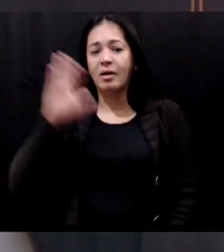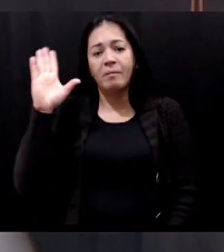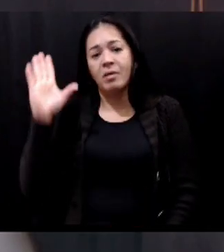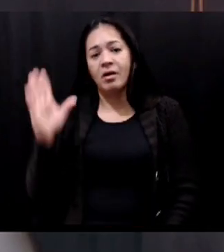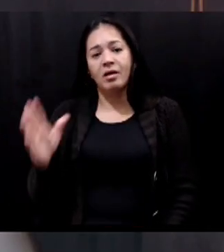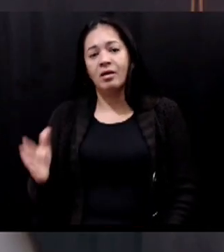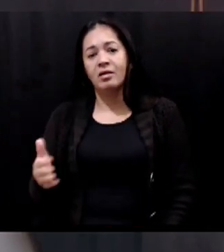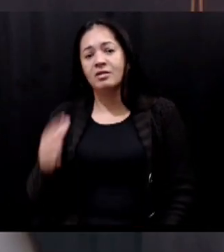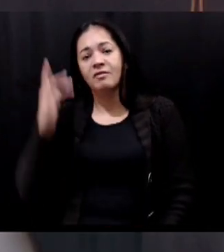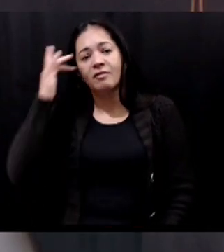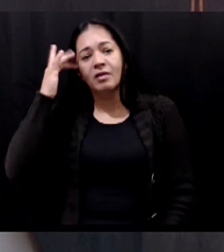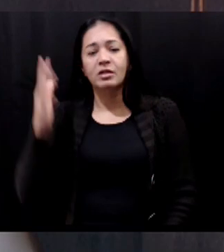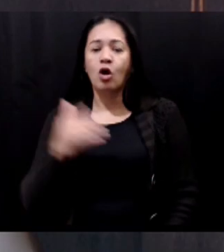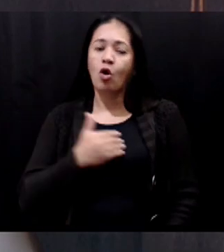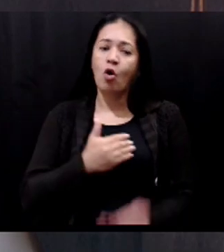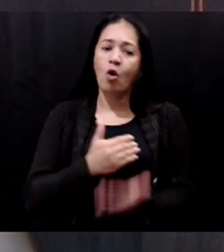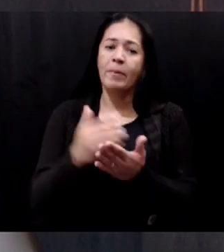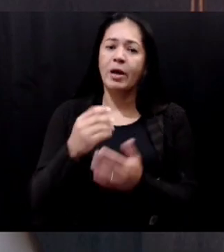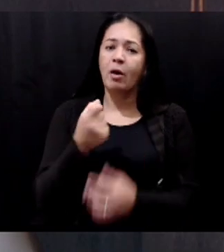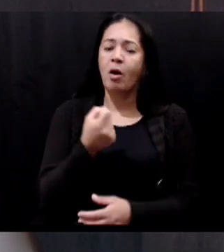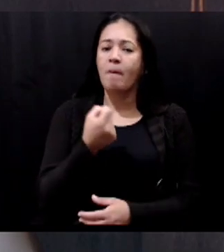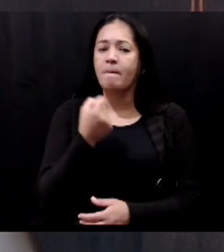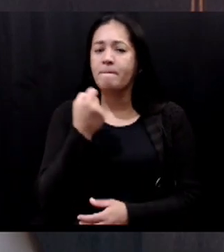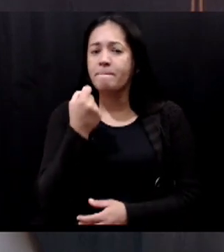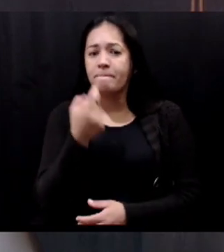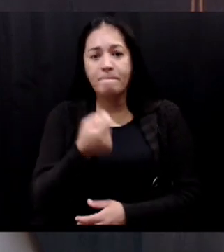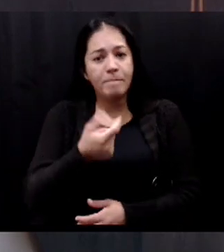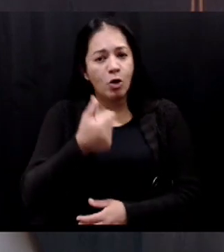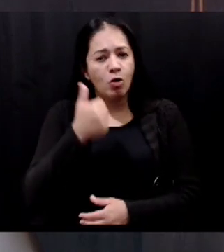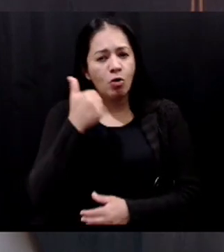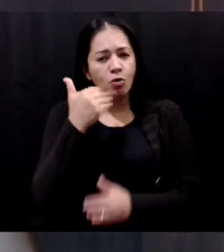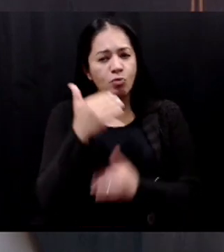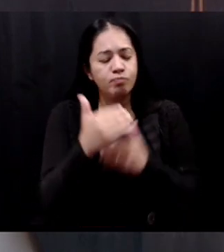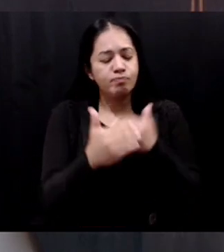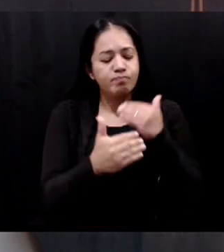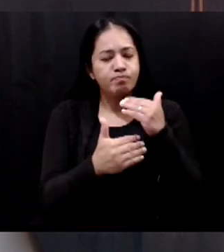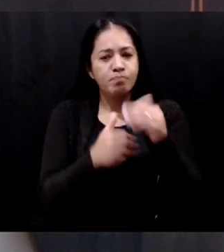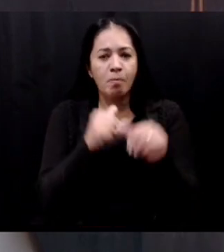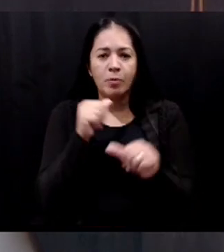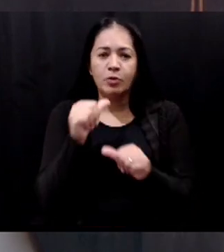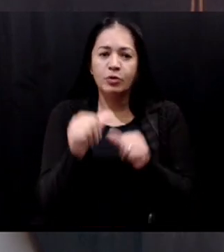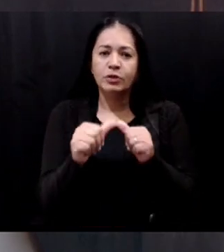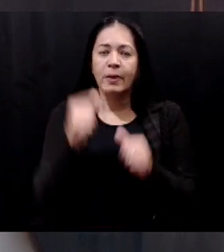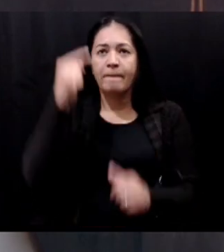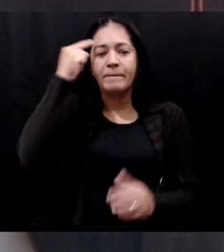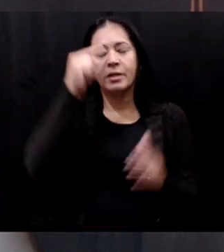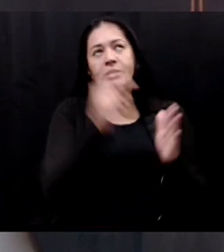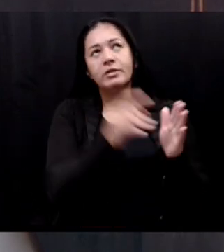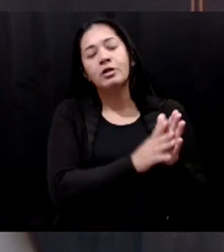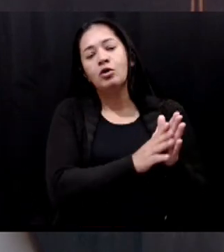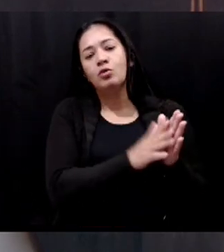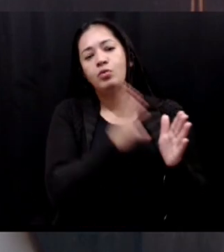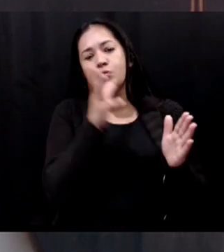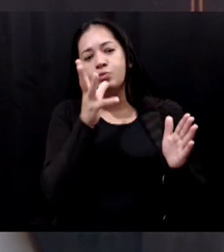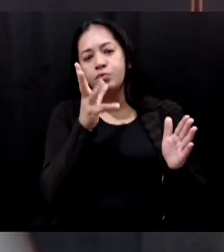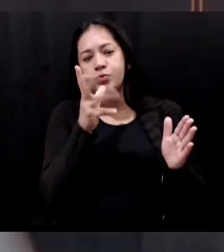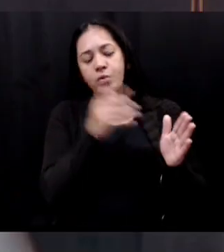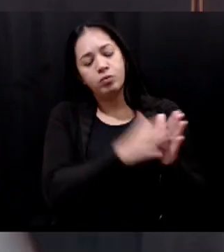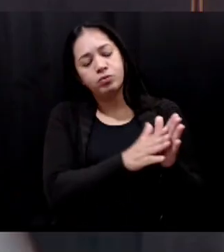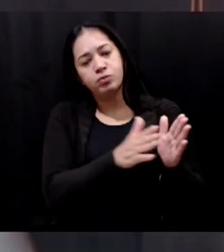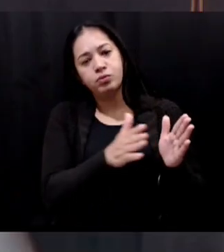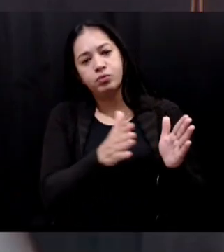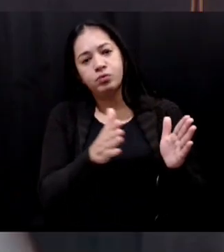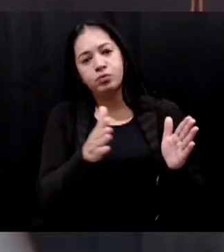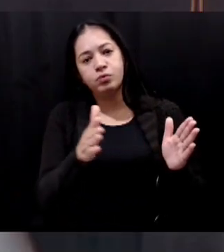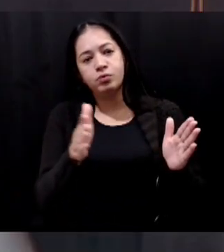pequenas mudanças aos poucos e pensando sempre no longo prazo. Quando a gente pensa em emagrecimento, a gente pensa em,